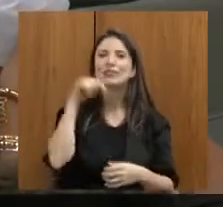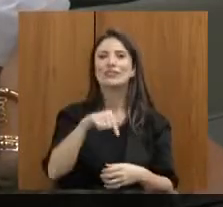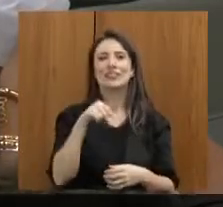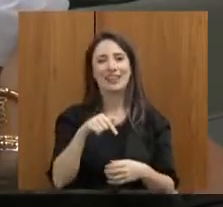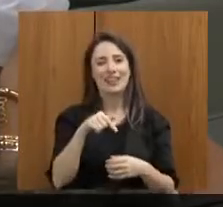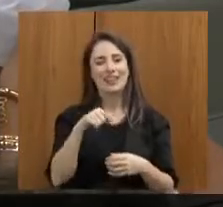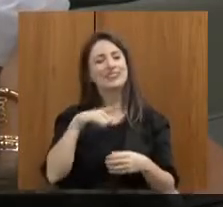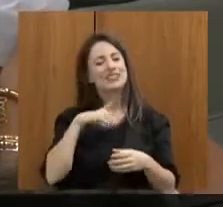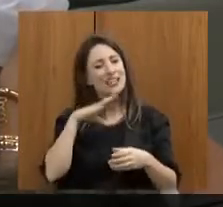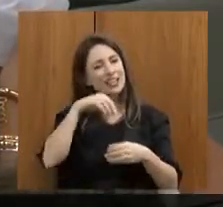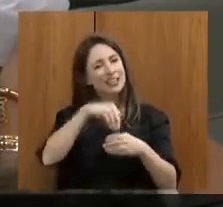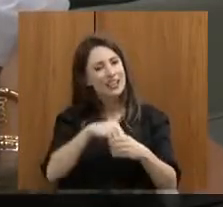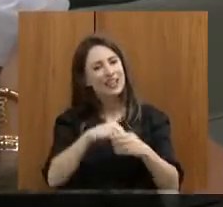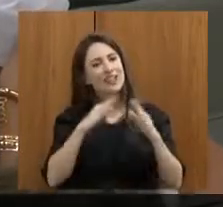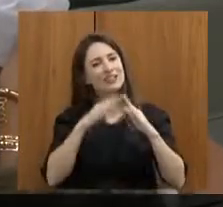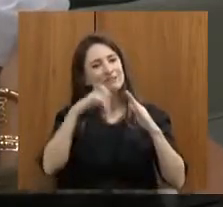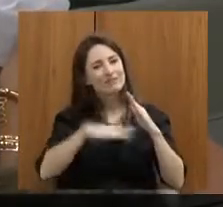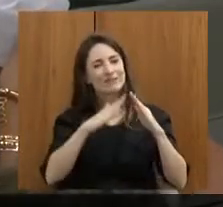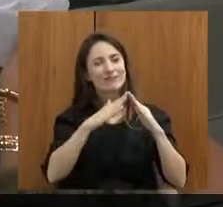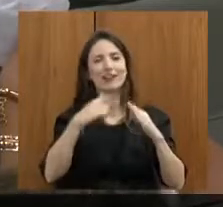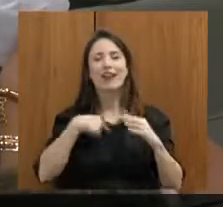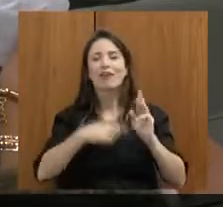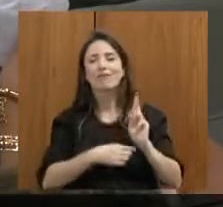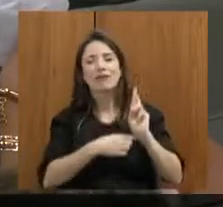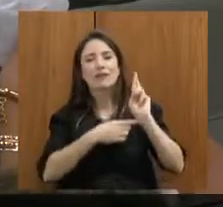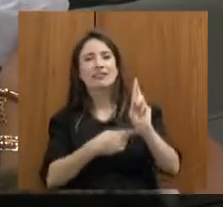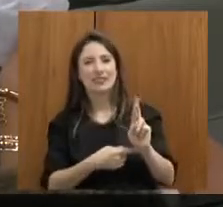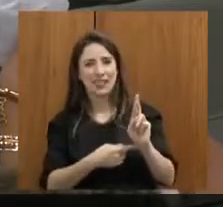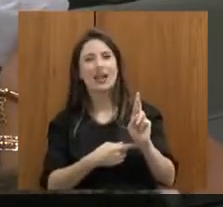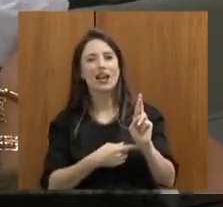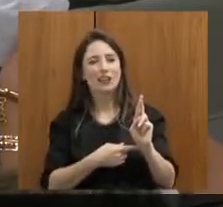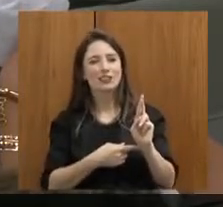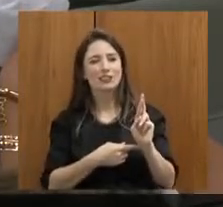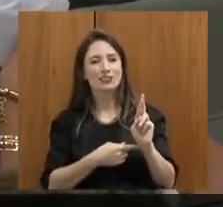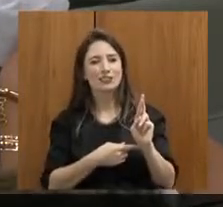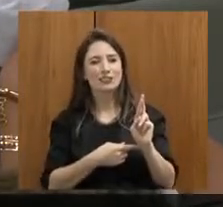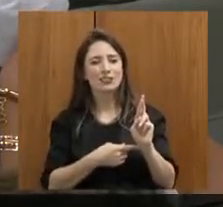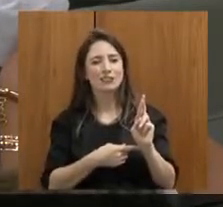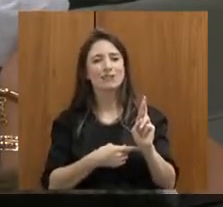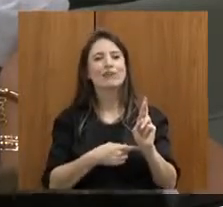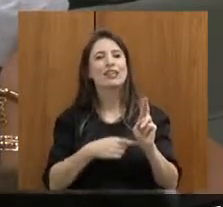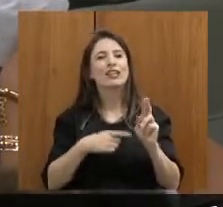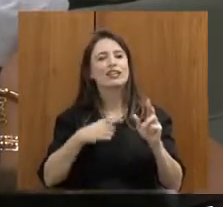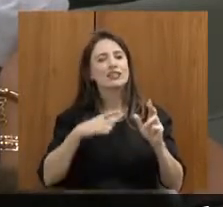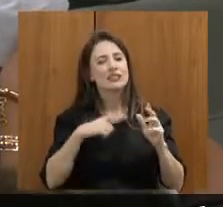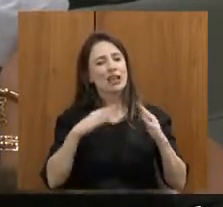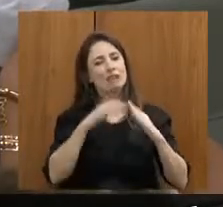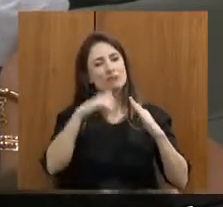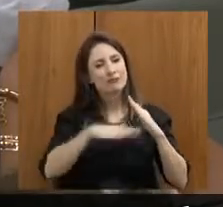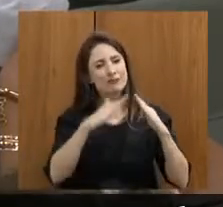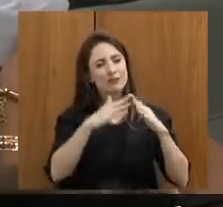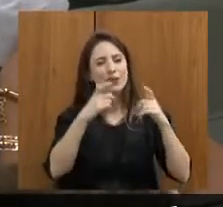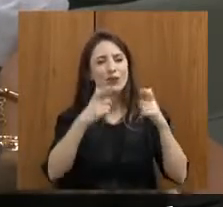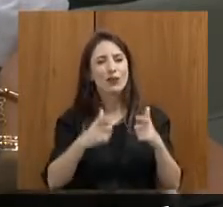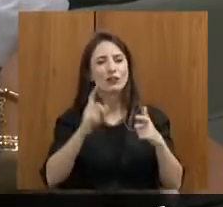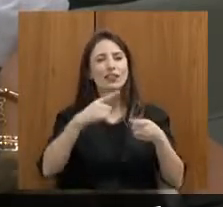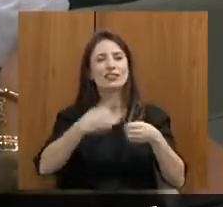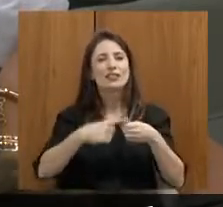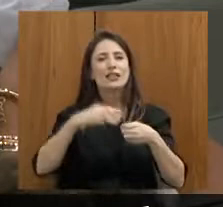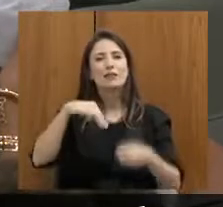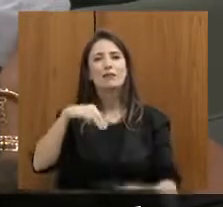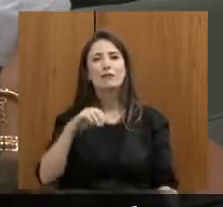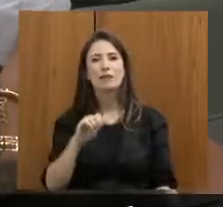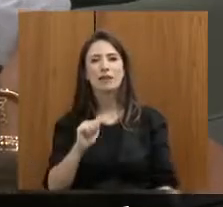dentro de nossas até terça eu sou uma representante do Enzo Augusto o que situado em Matosinhos decida